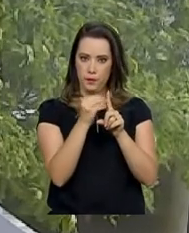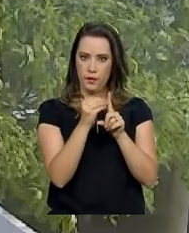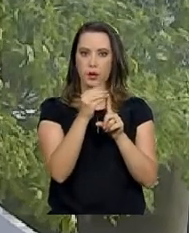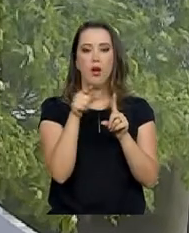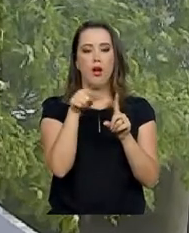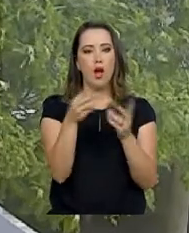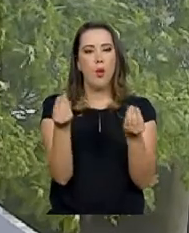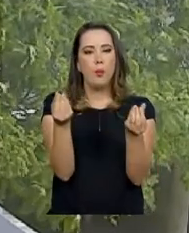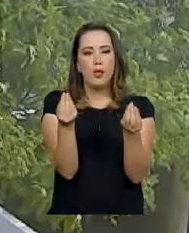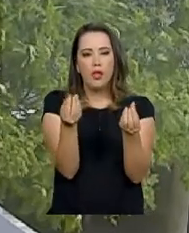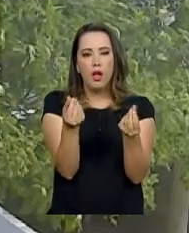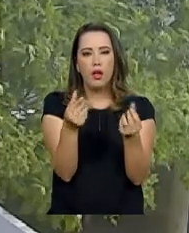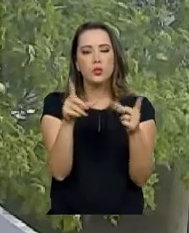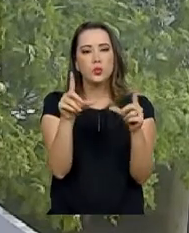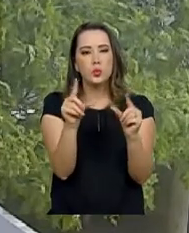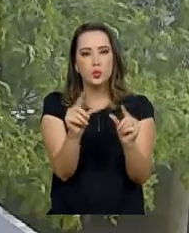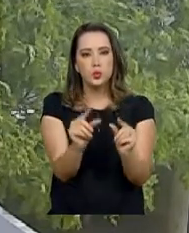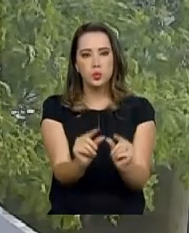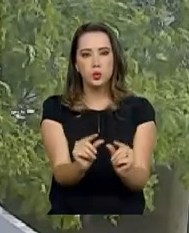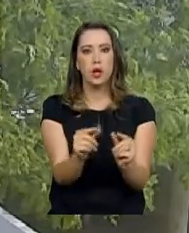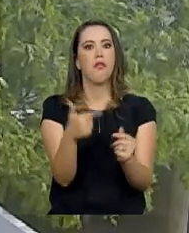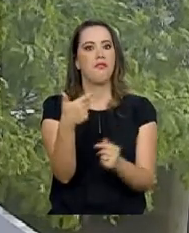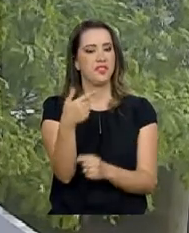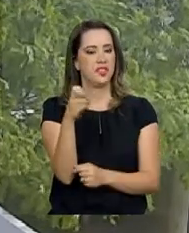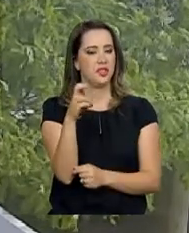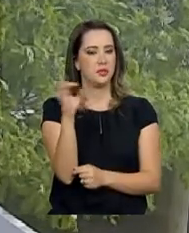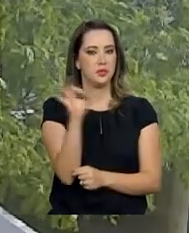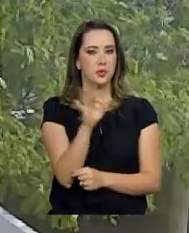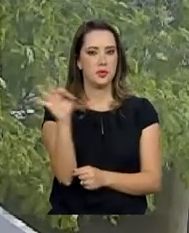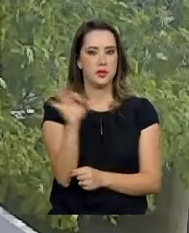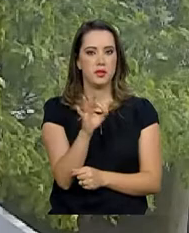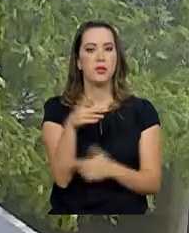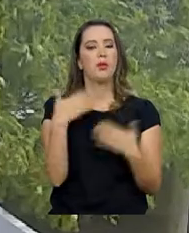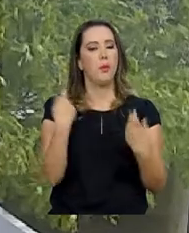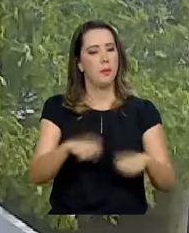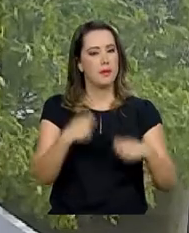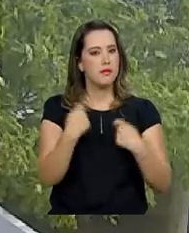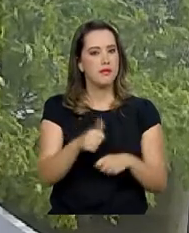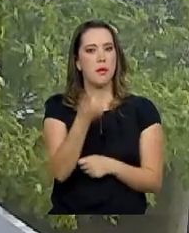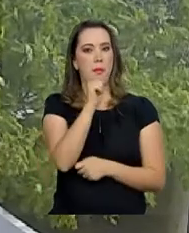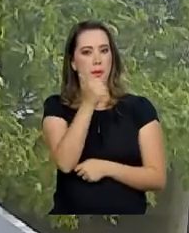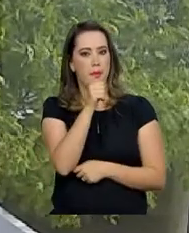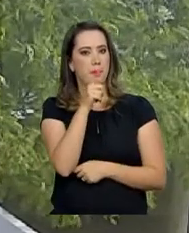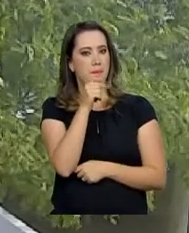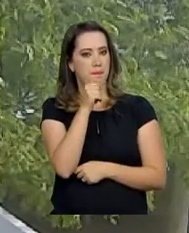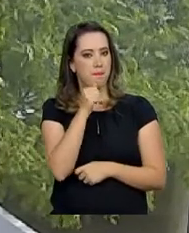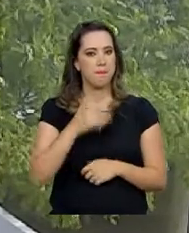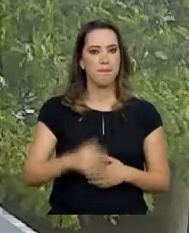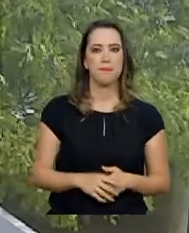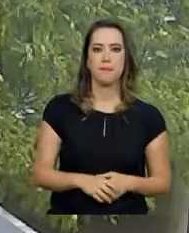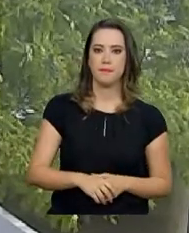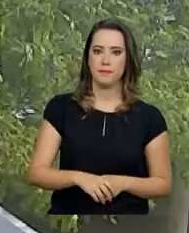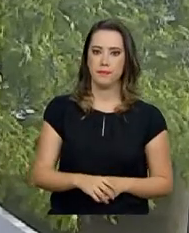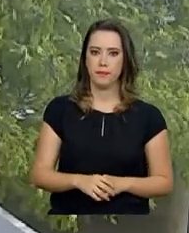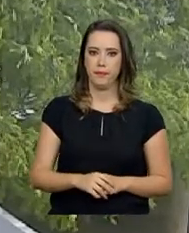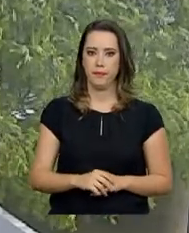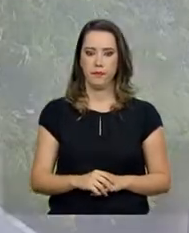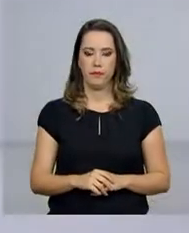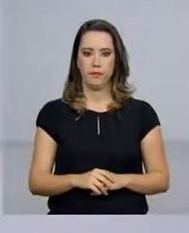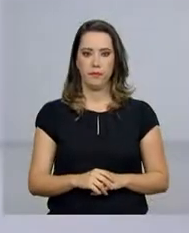A umidade do ar está baixa agora em 25%, por isso vale redobrar o cuidado com a hidratação.